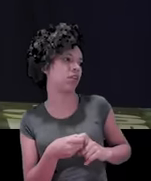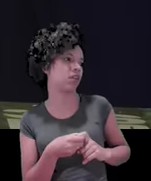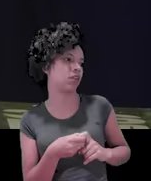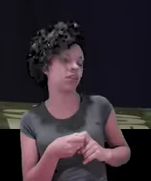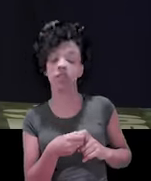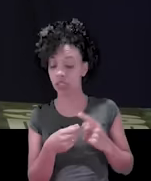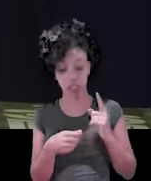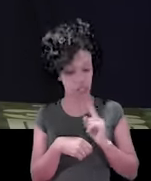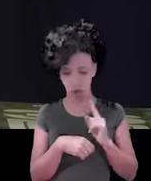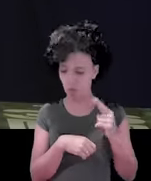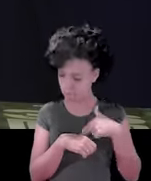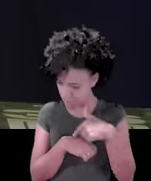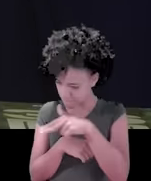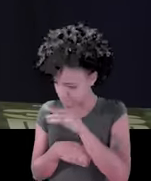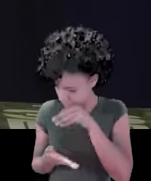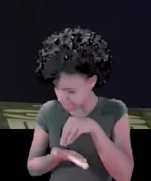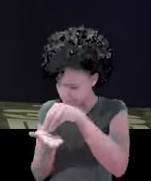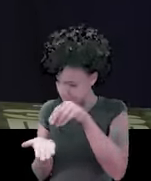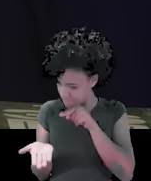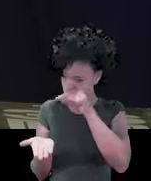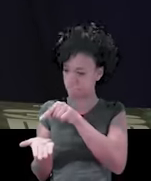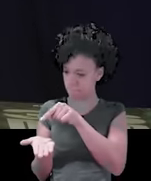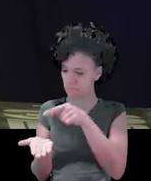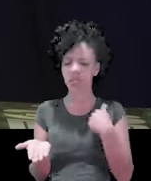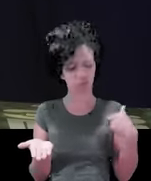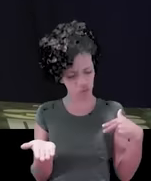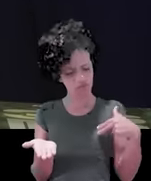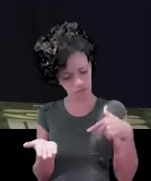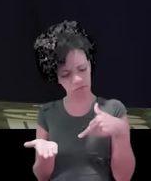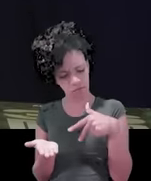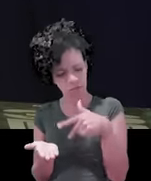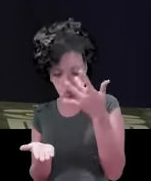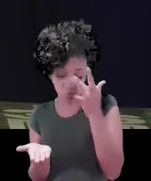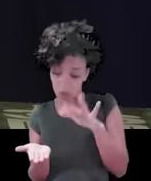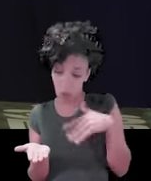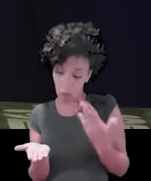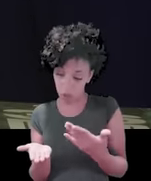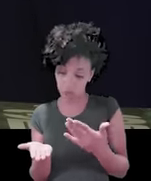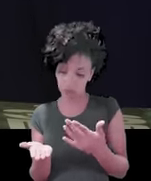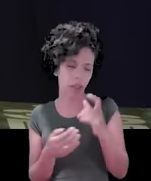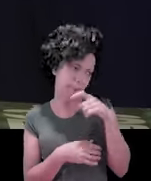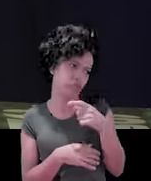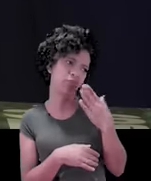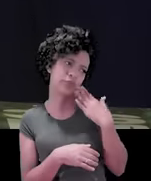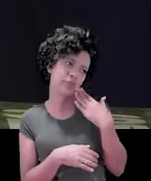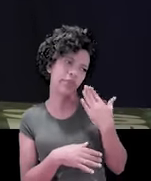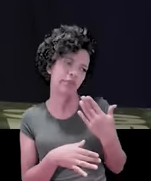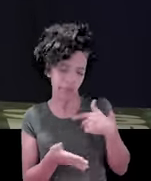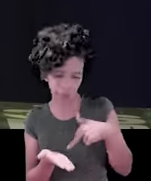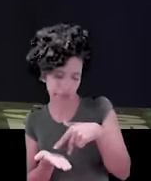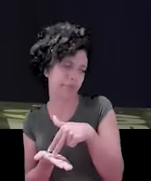em fazer para cá a Giovana não sei até quando me tirou sei até